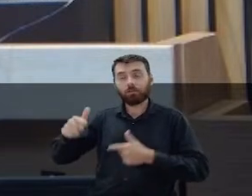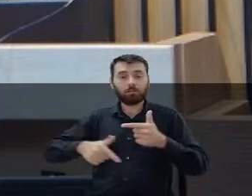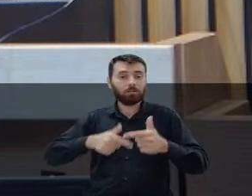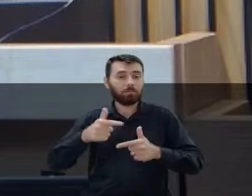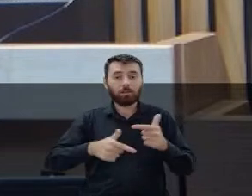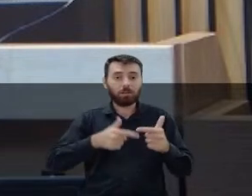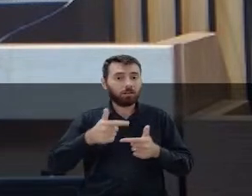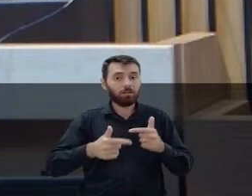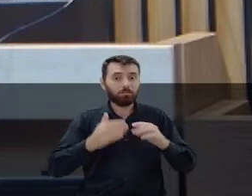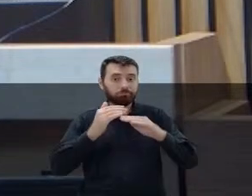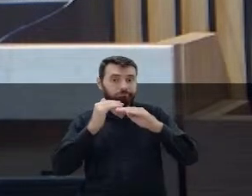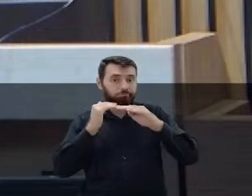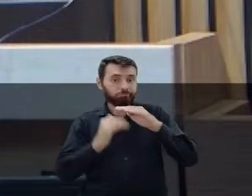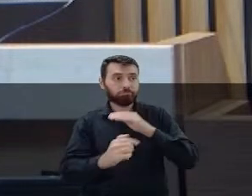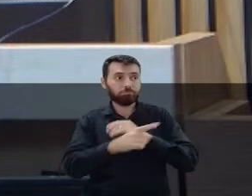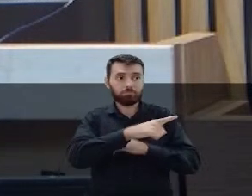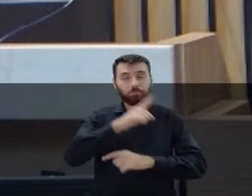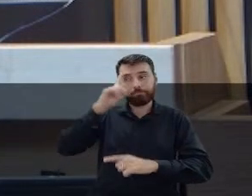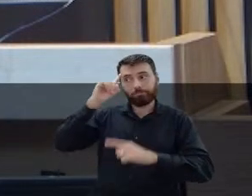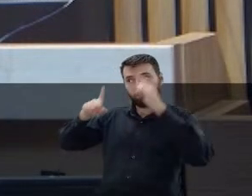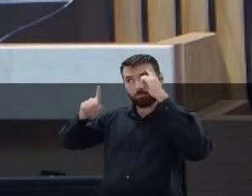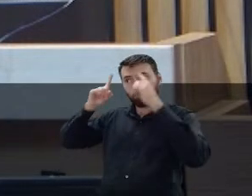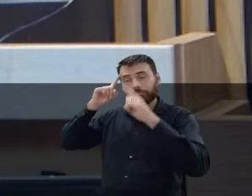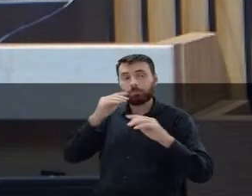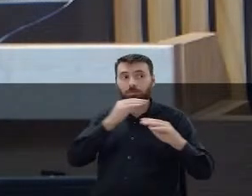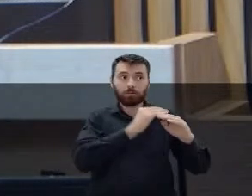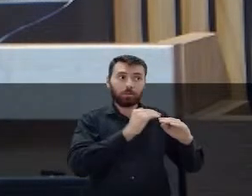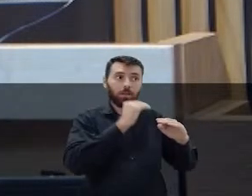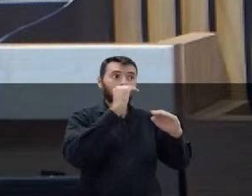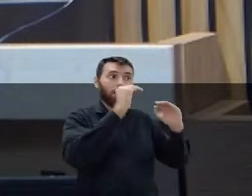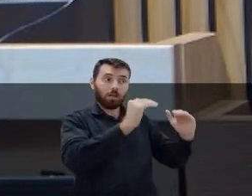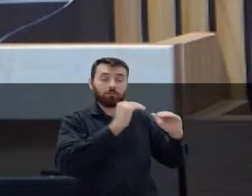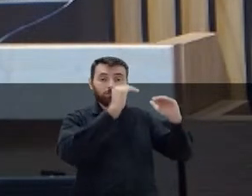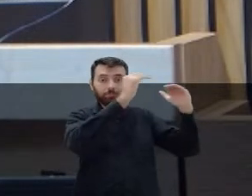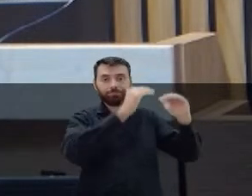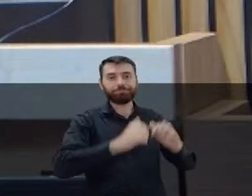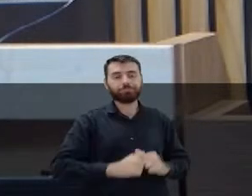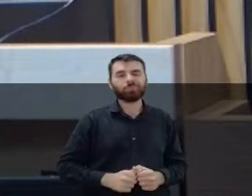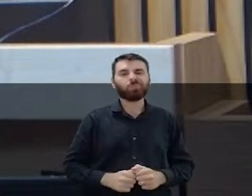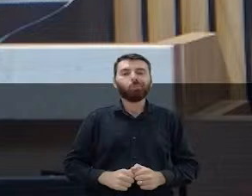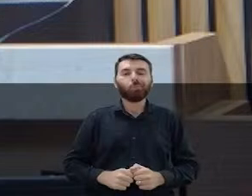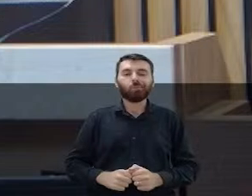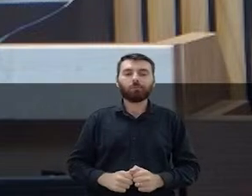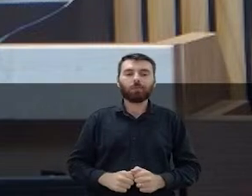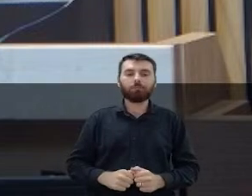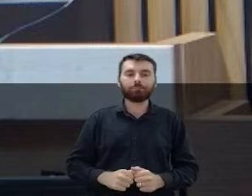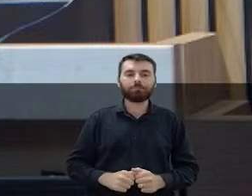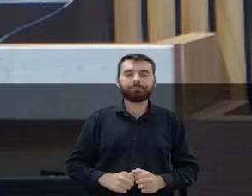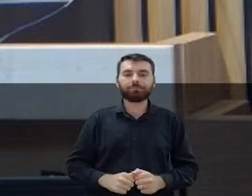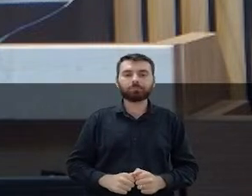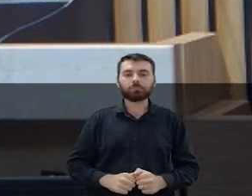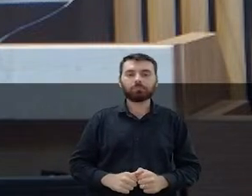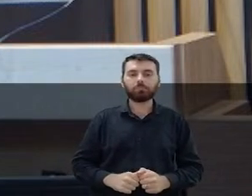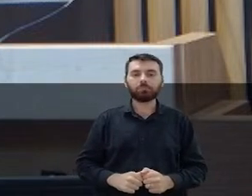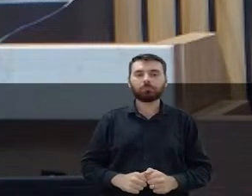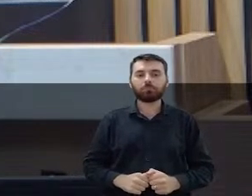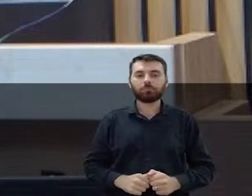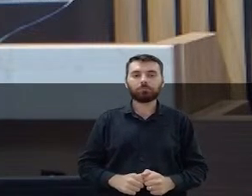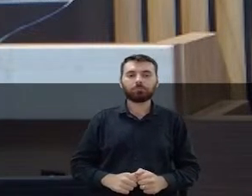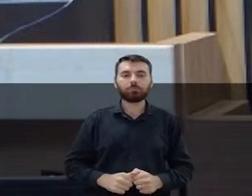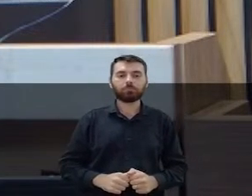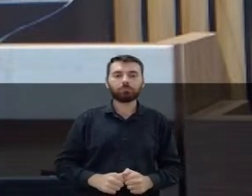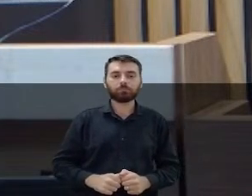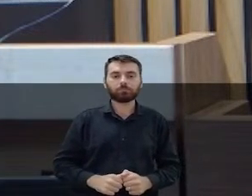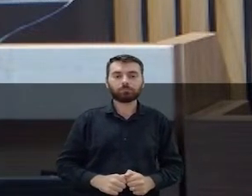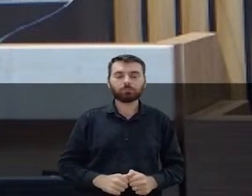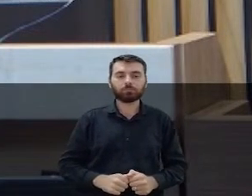outro lado, os recibos apontados no recurso, que são impugnados pelo autor, não contêm